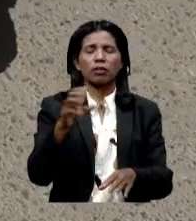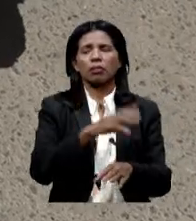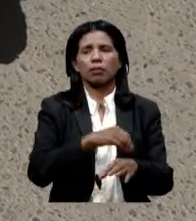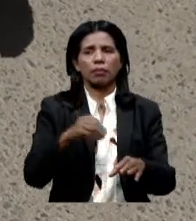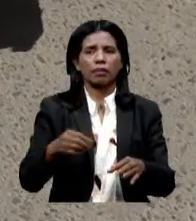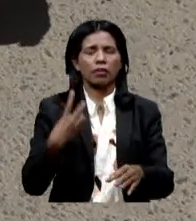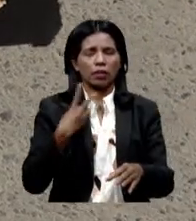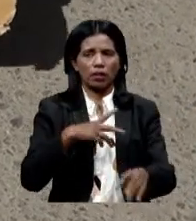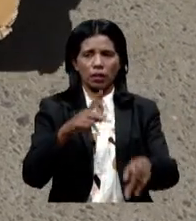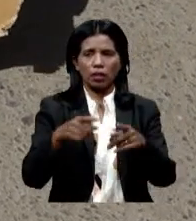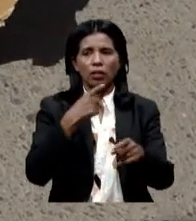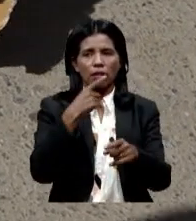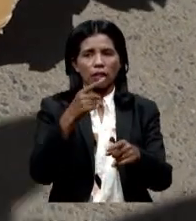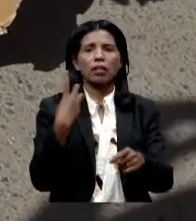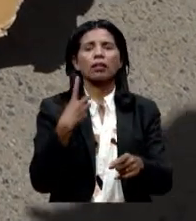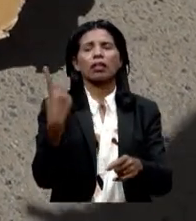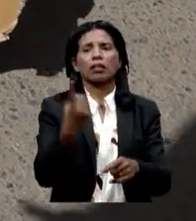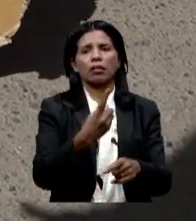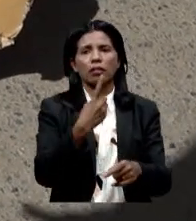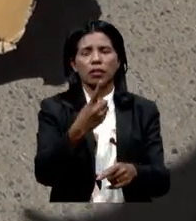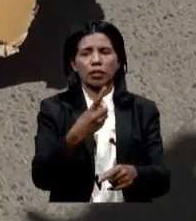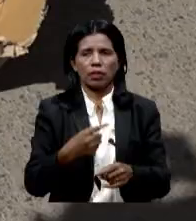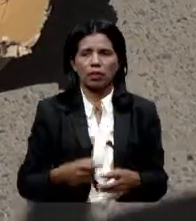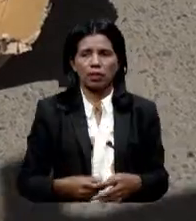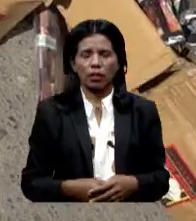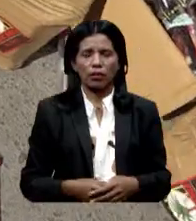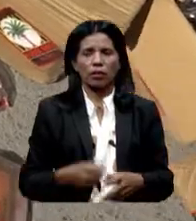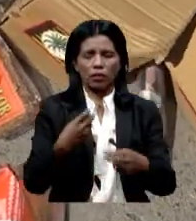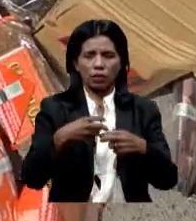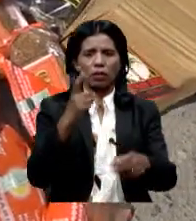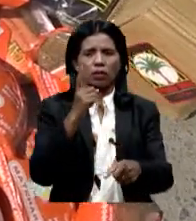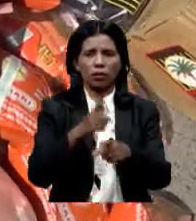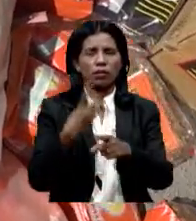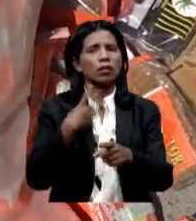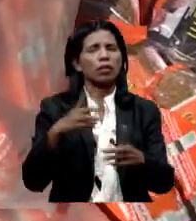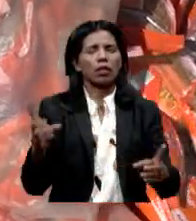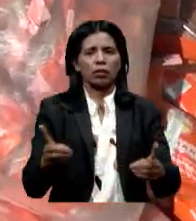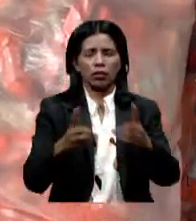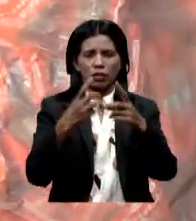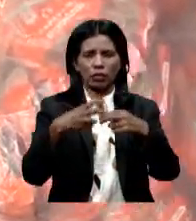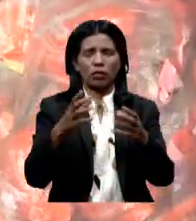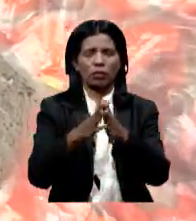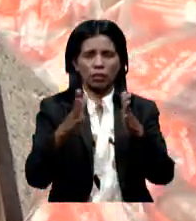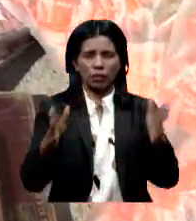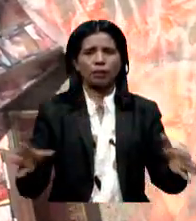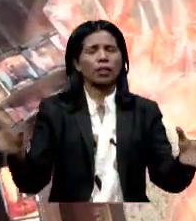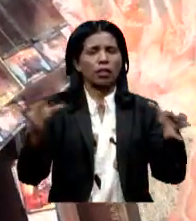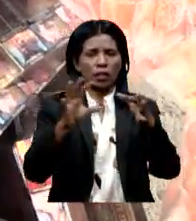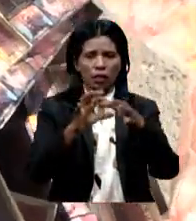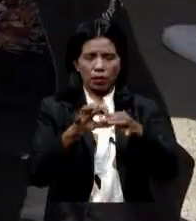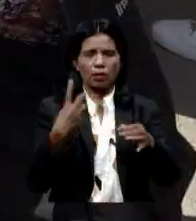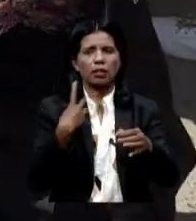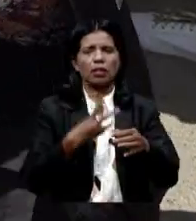ita ni atosan durante ni ita sempre ni atosan da ke kritik ituan ita sor konfrontasan agor ligado hobe ita ni